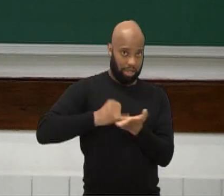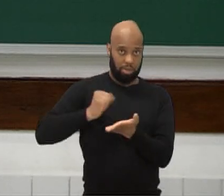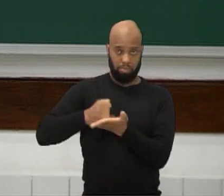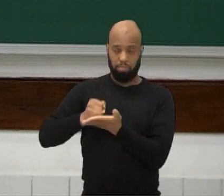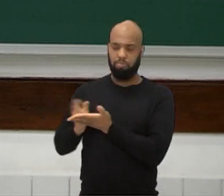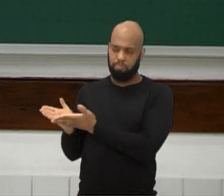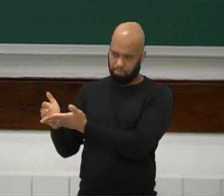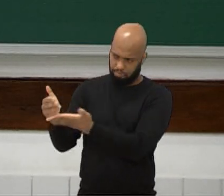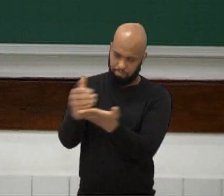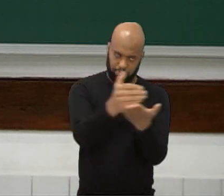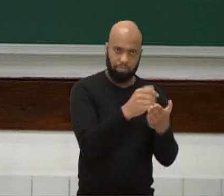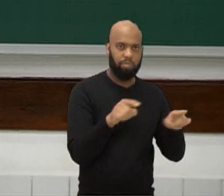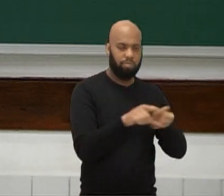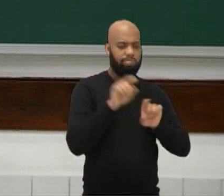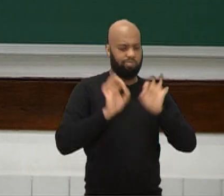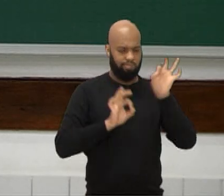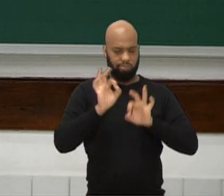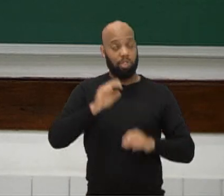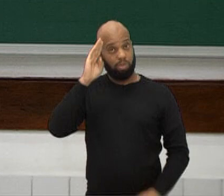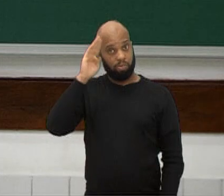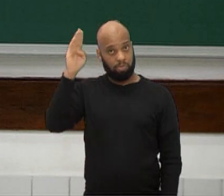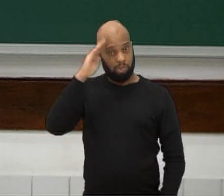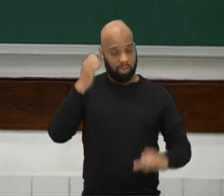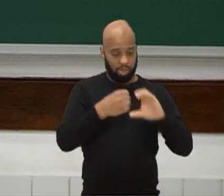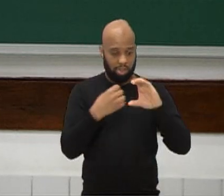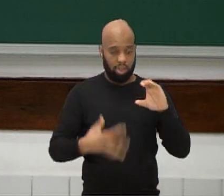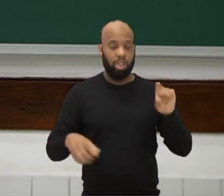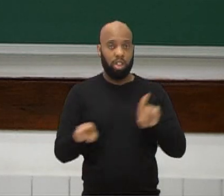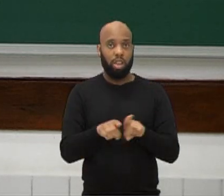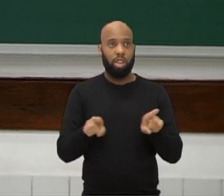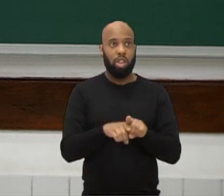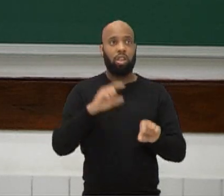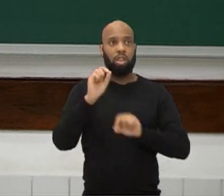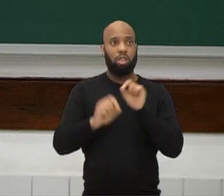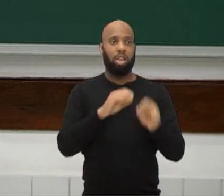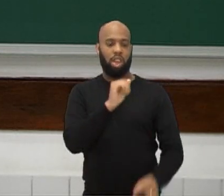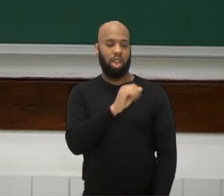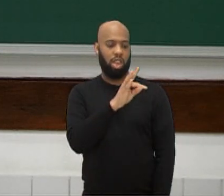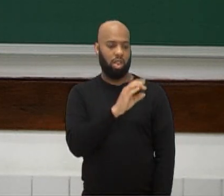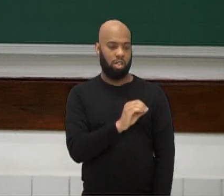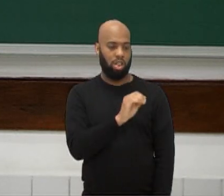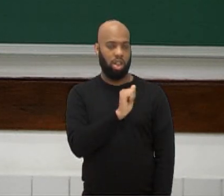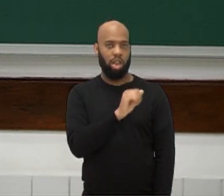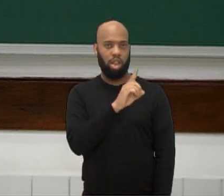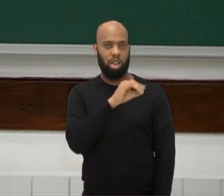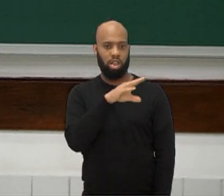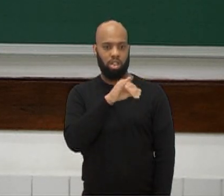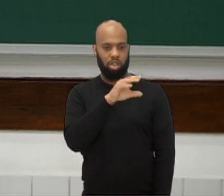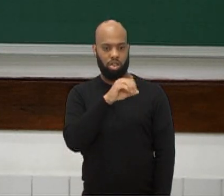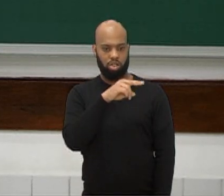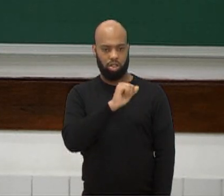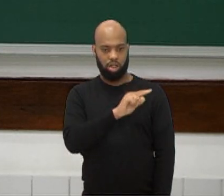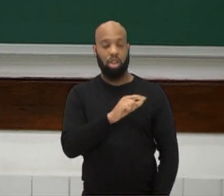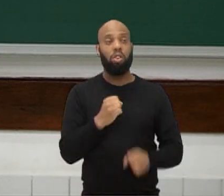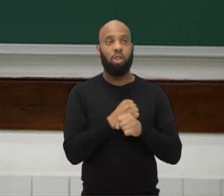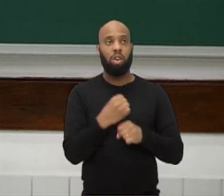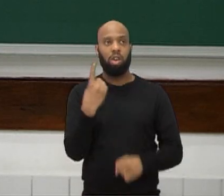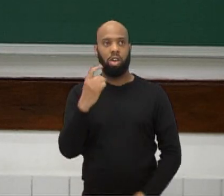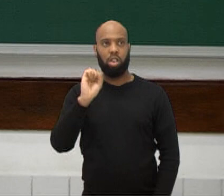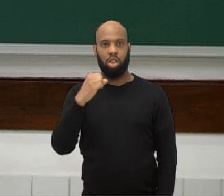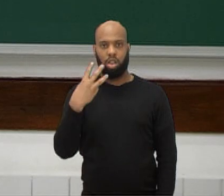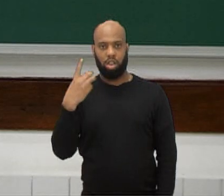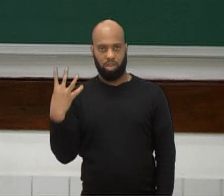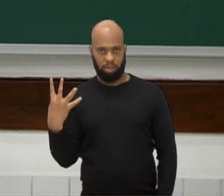impostos. Então, essa foi uma das principais características do ato adicional de 1834.